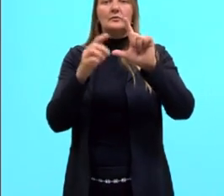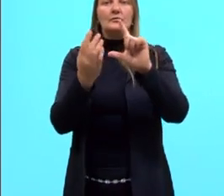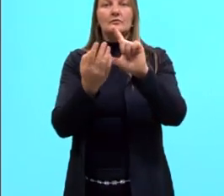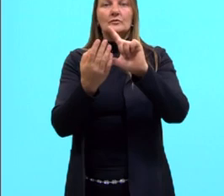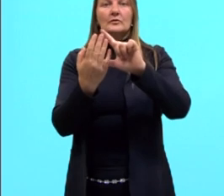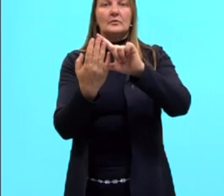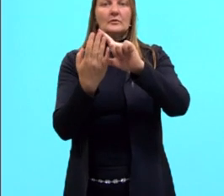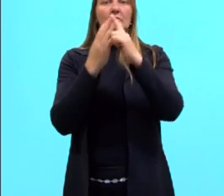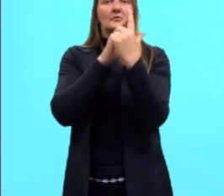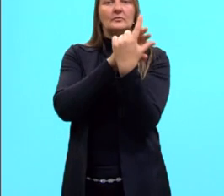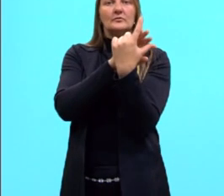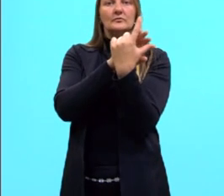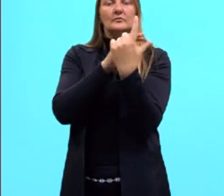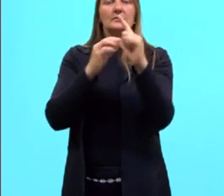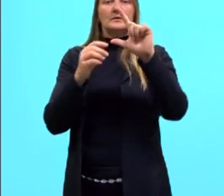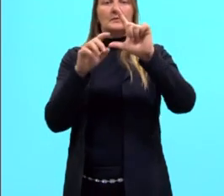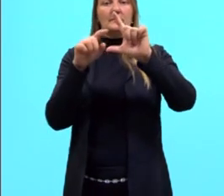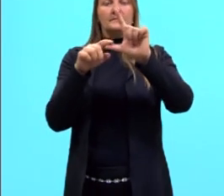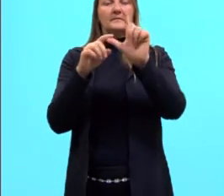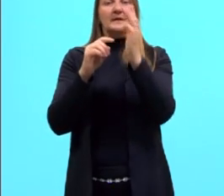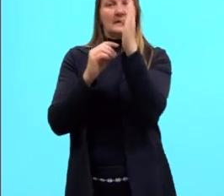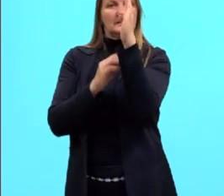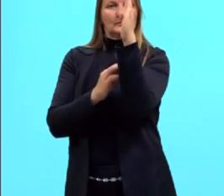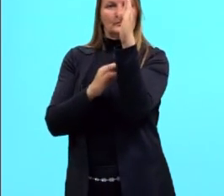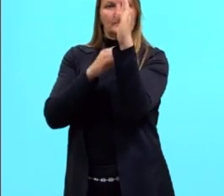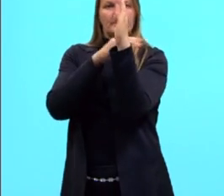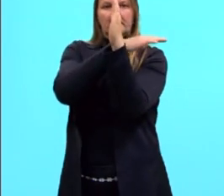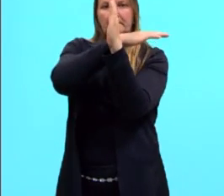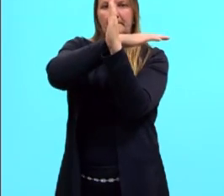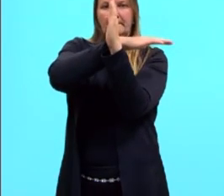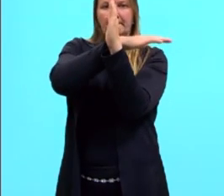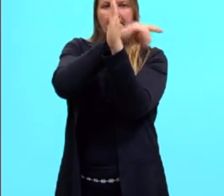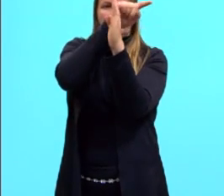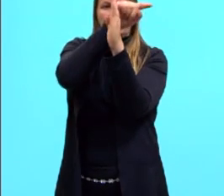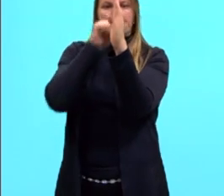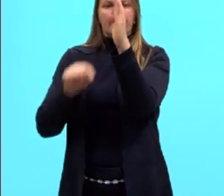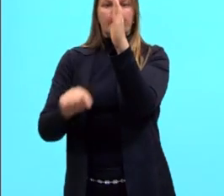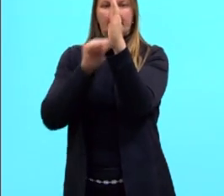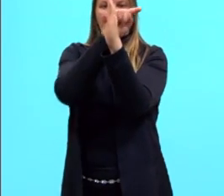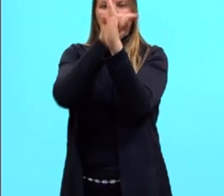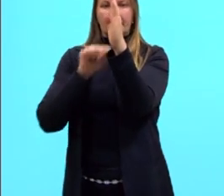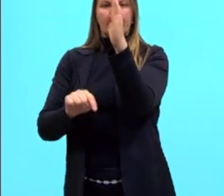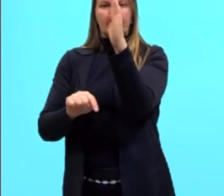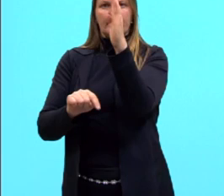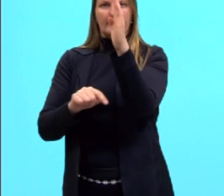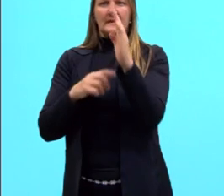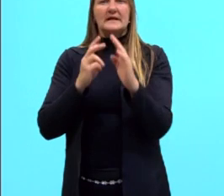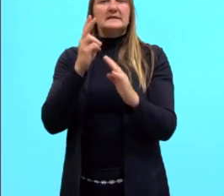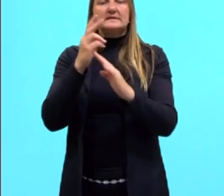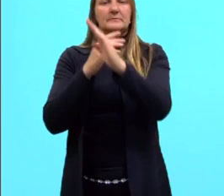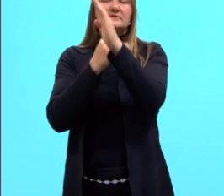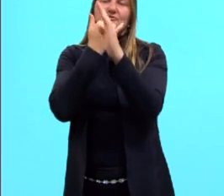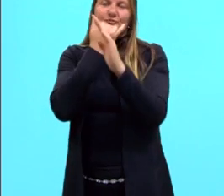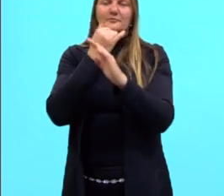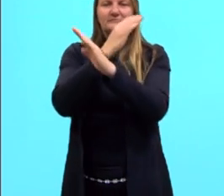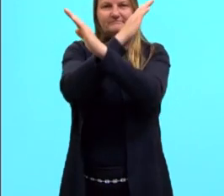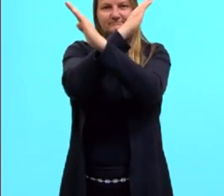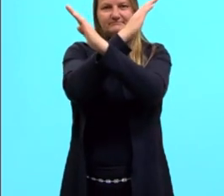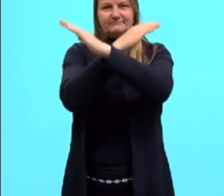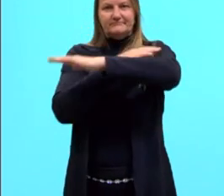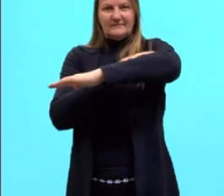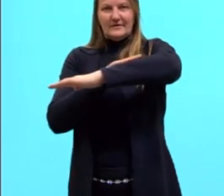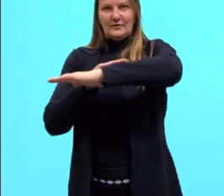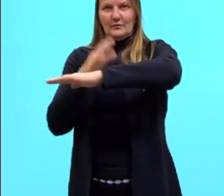alternados mas a gente se refere sempre a reta transversal então estamos